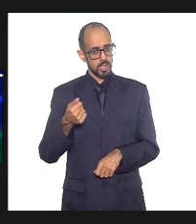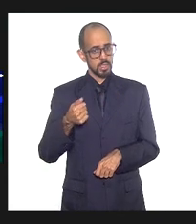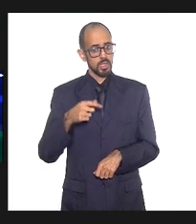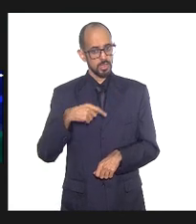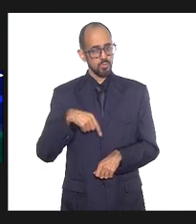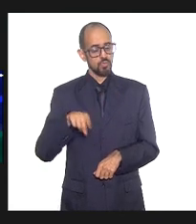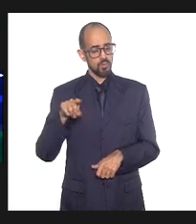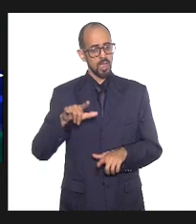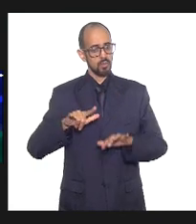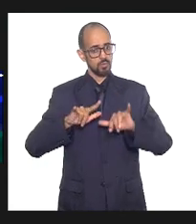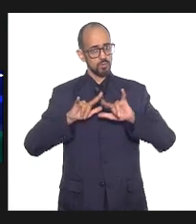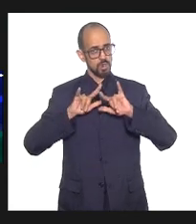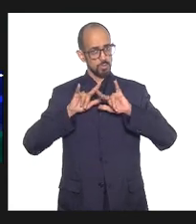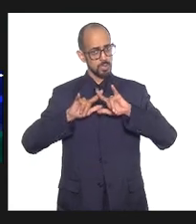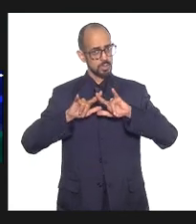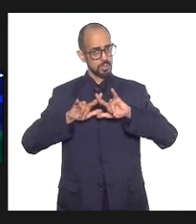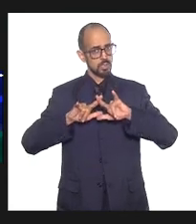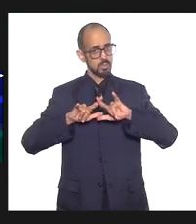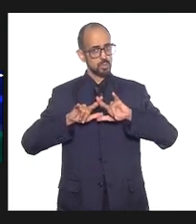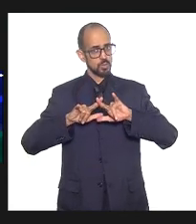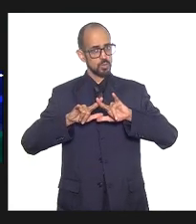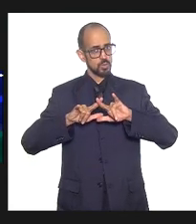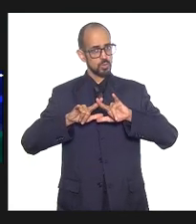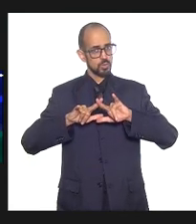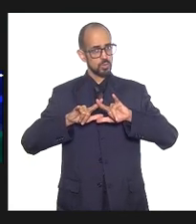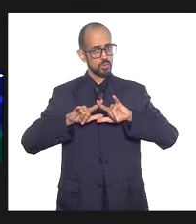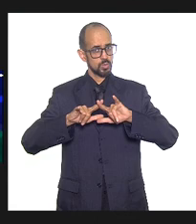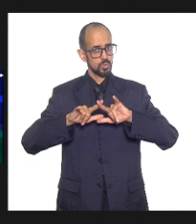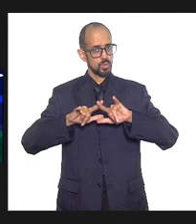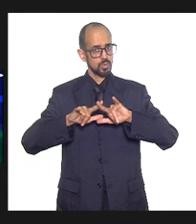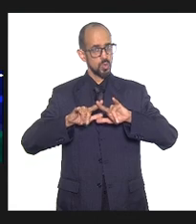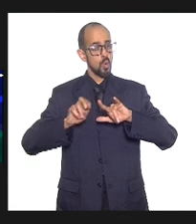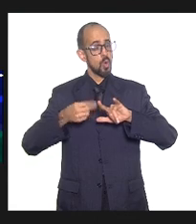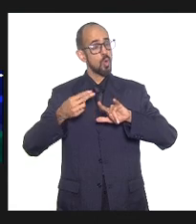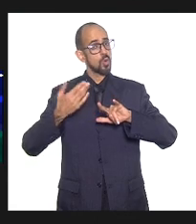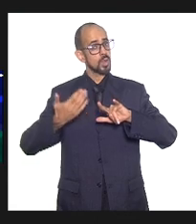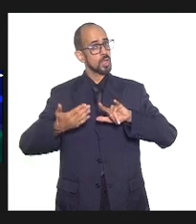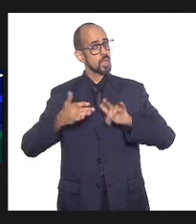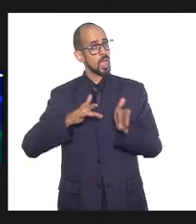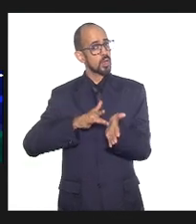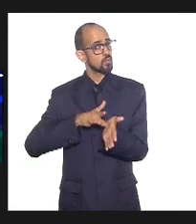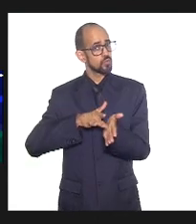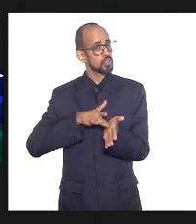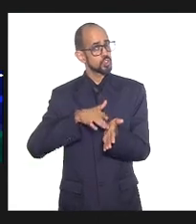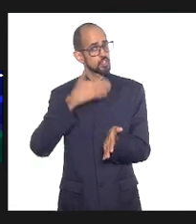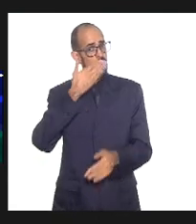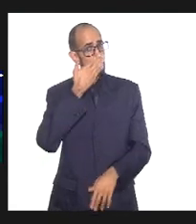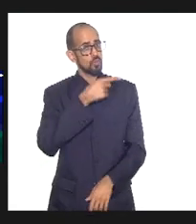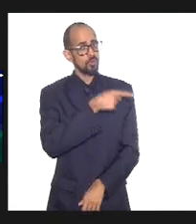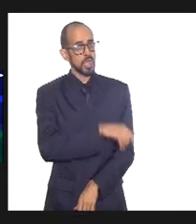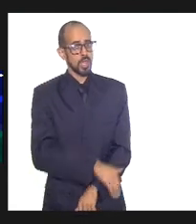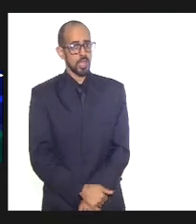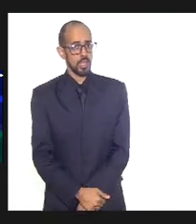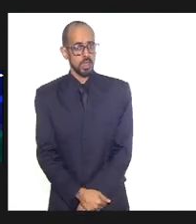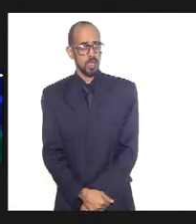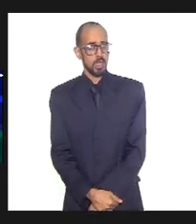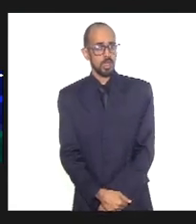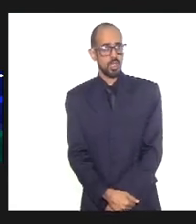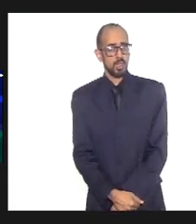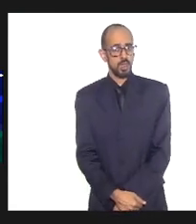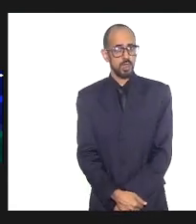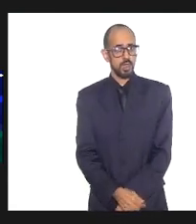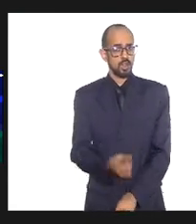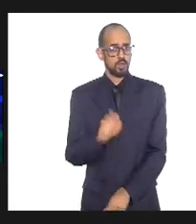miliciano. Ou não existe isso? Ou querem, né, tapar o sol com a peneira? Então, nós